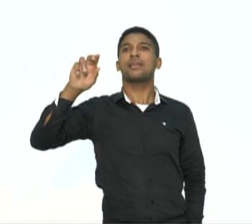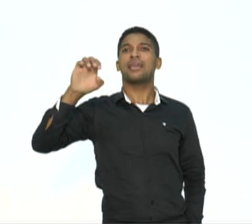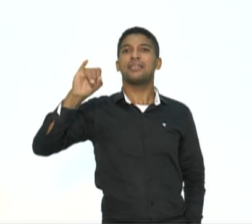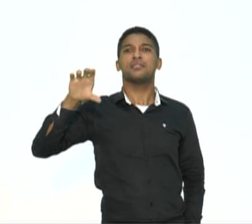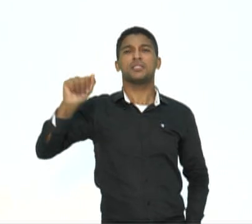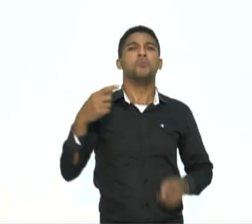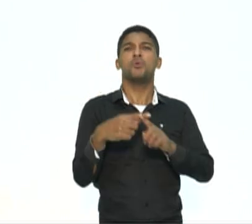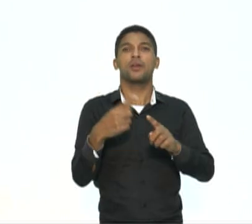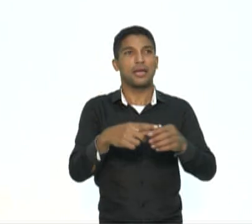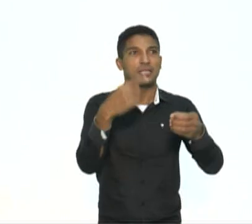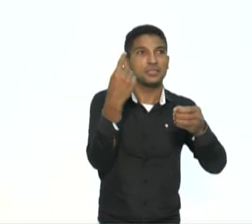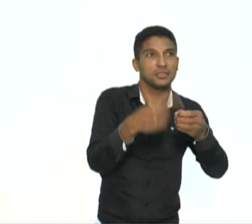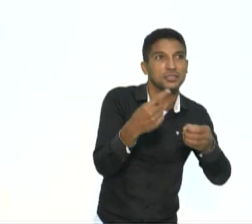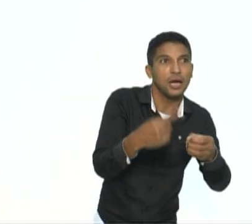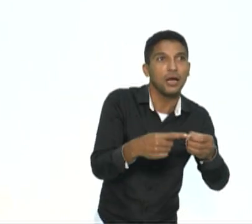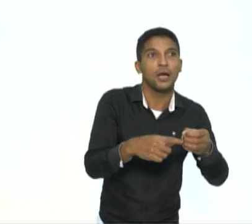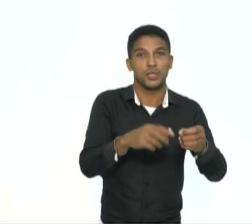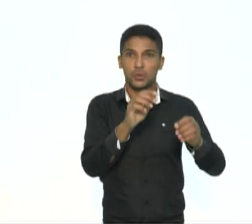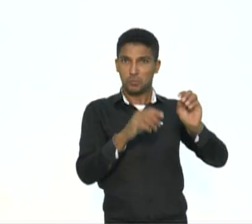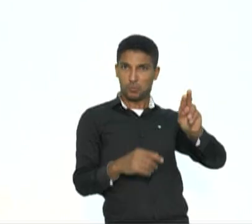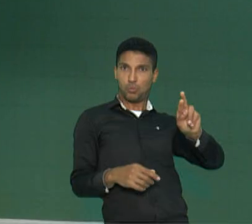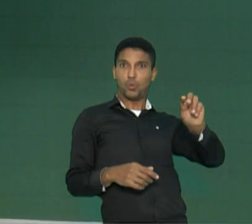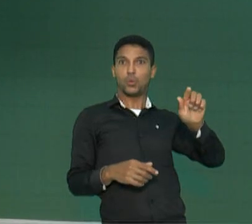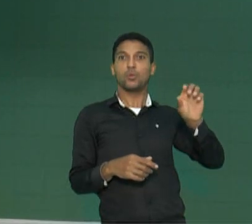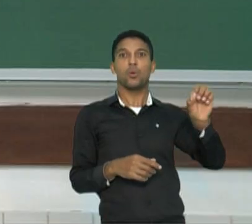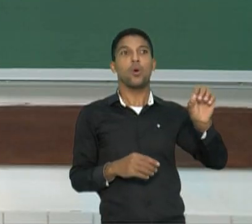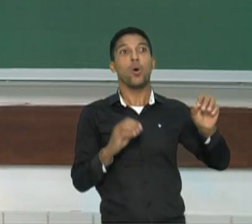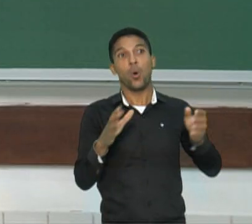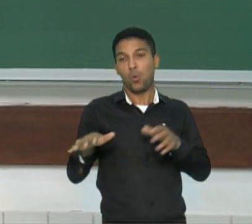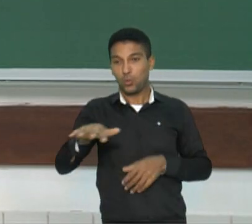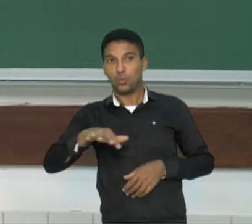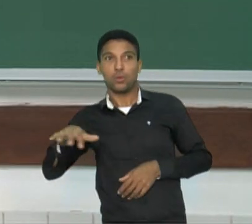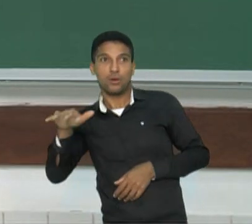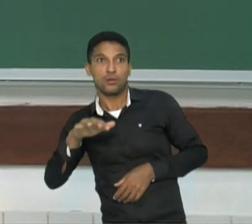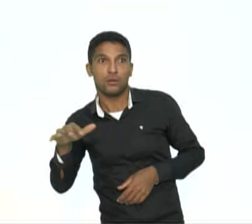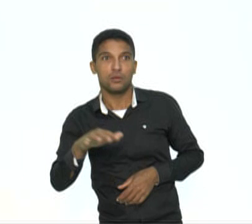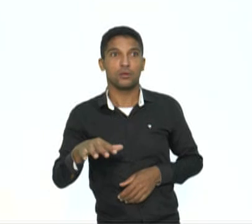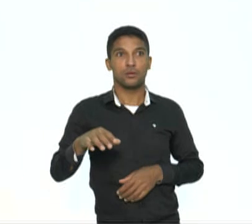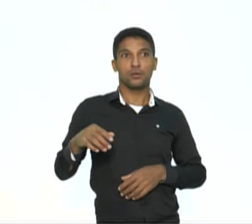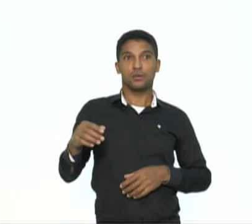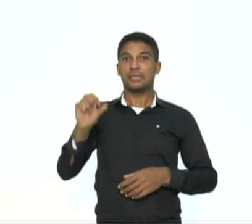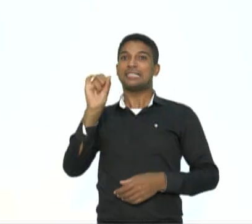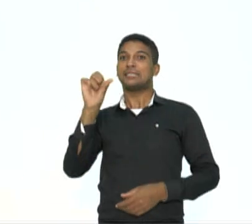do avanço da religião islâmica que se chamou burguesia? A gente já volta mais um tempinho.